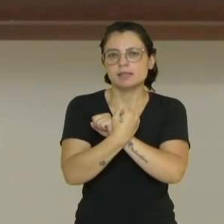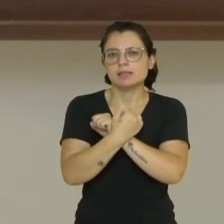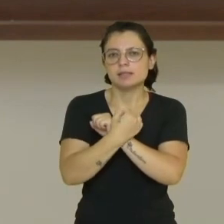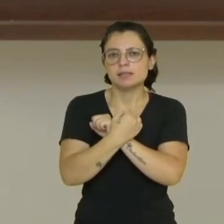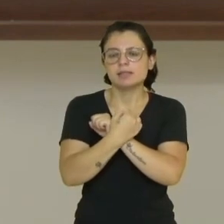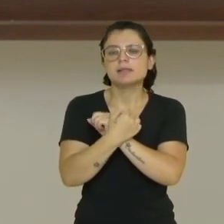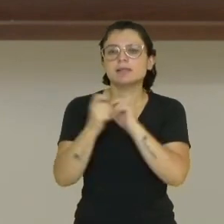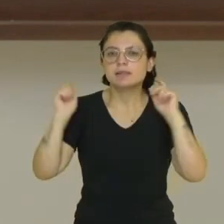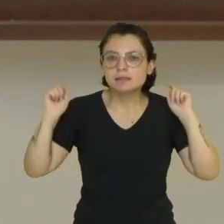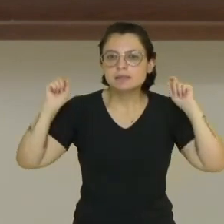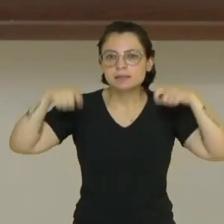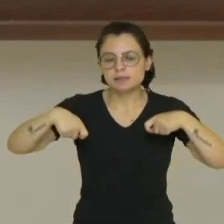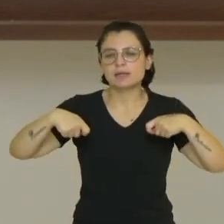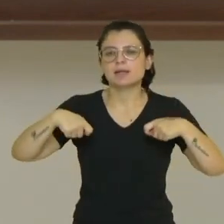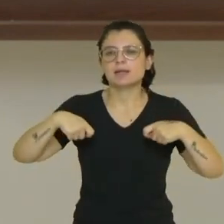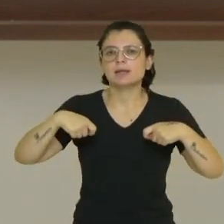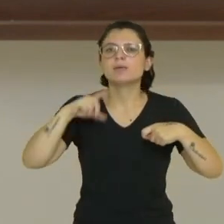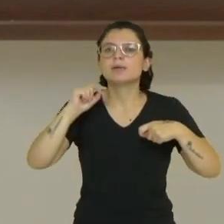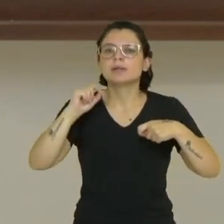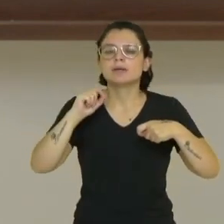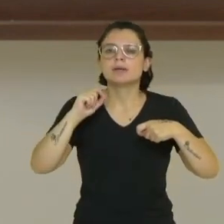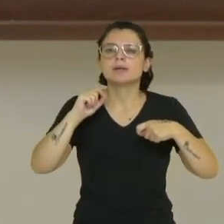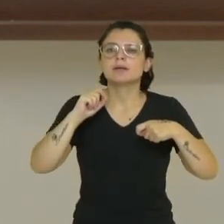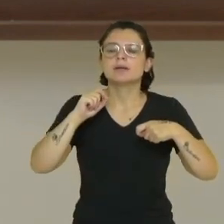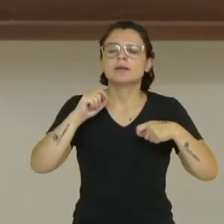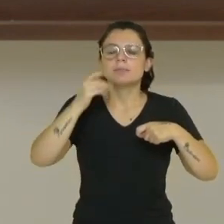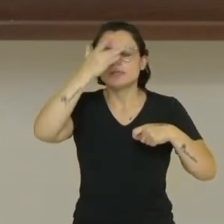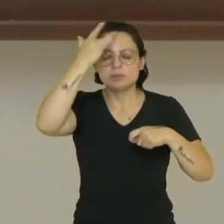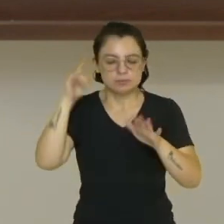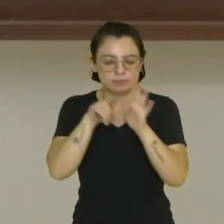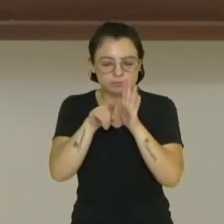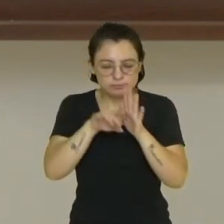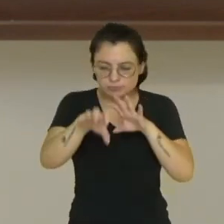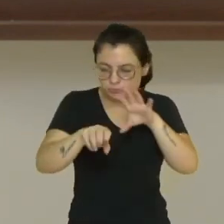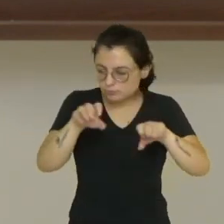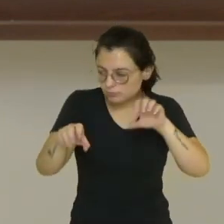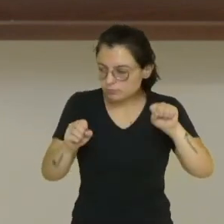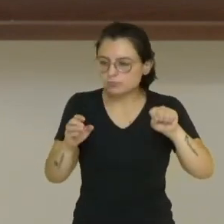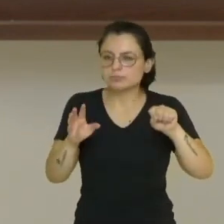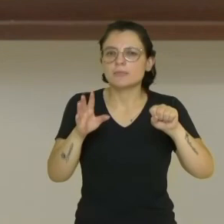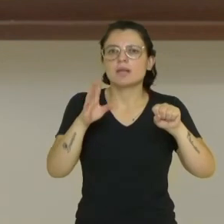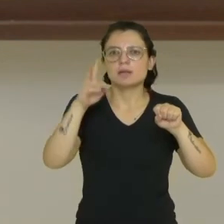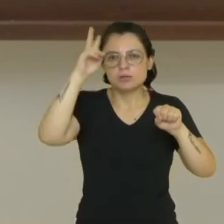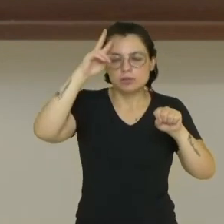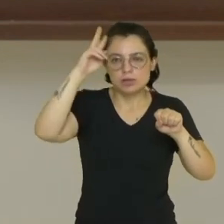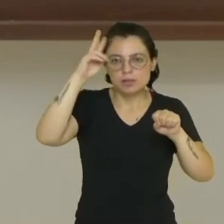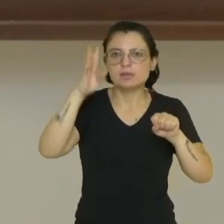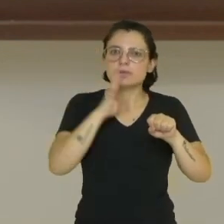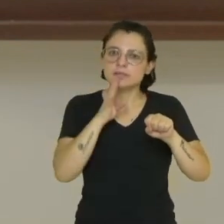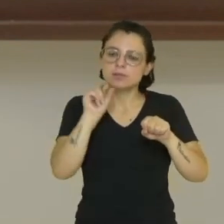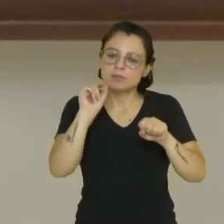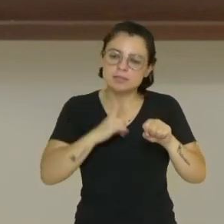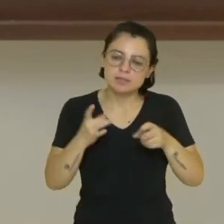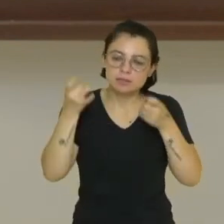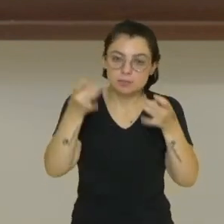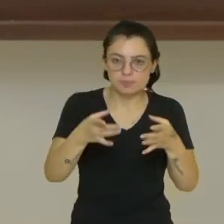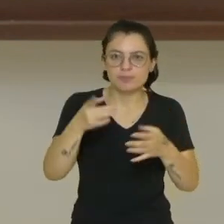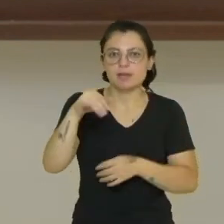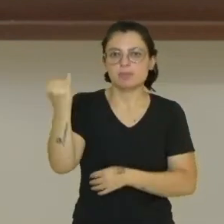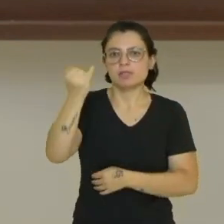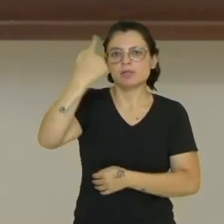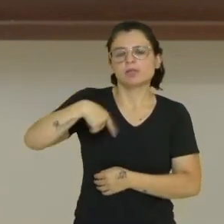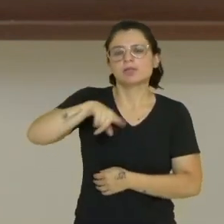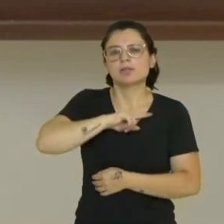foi possível remontar a partir então dos vestígios que eles deixaram. Então é interessante a gente pensar que